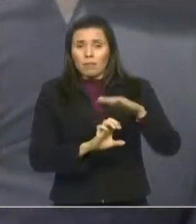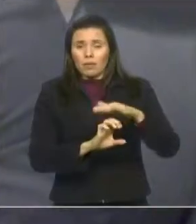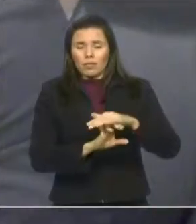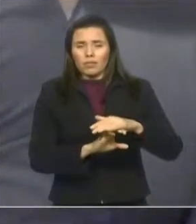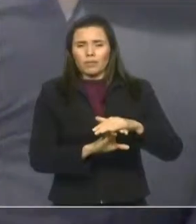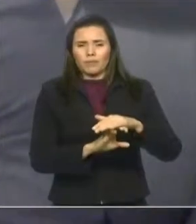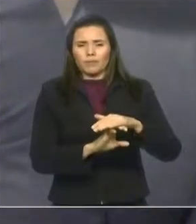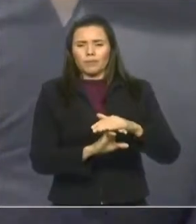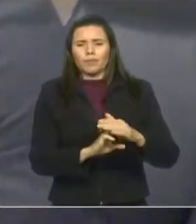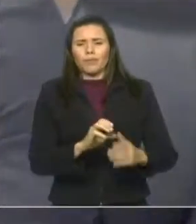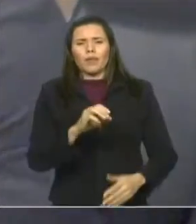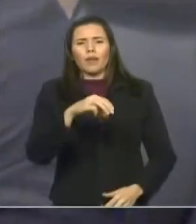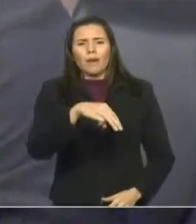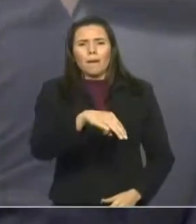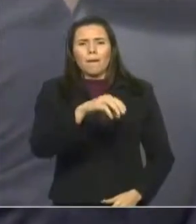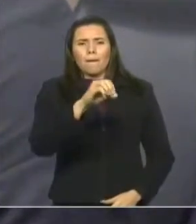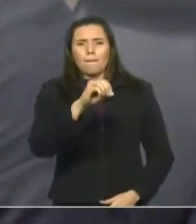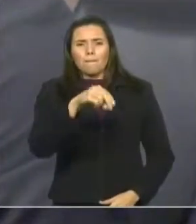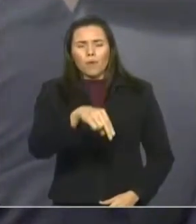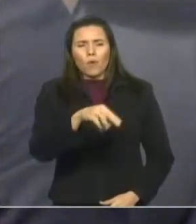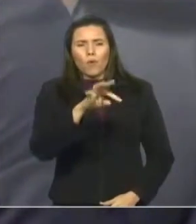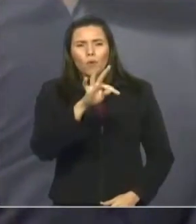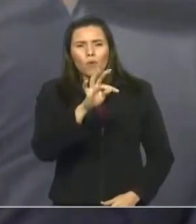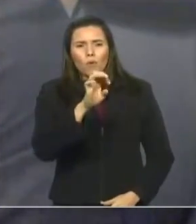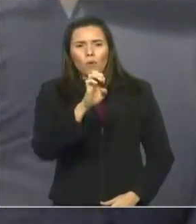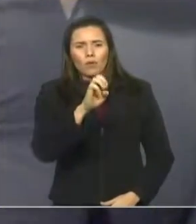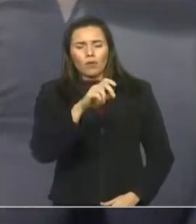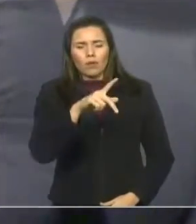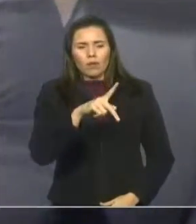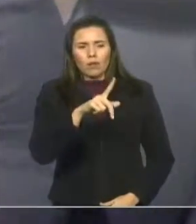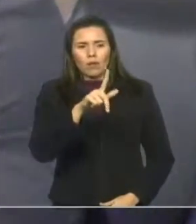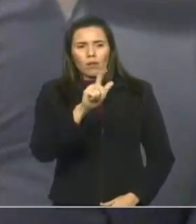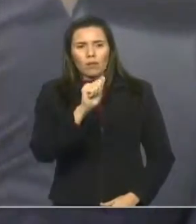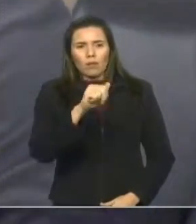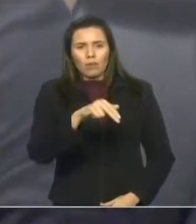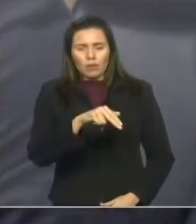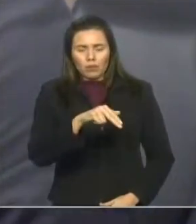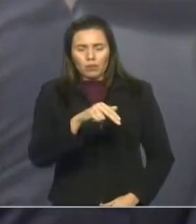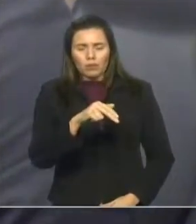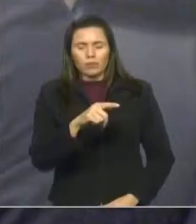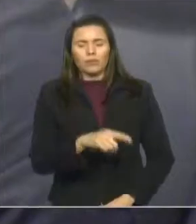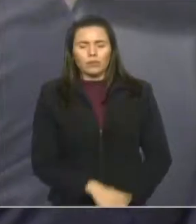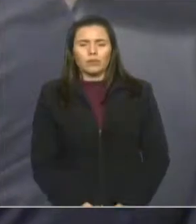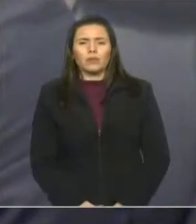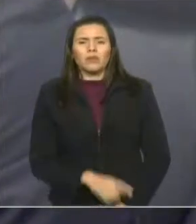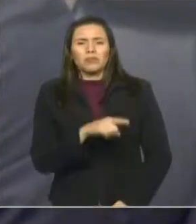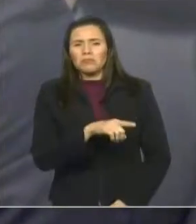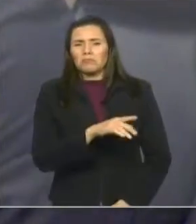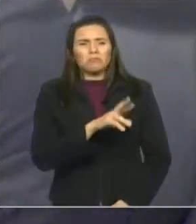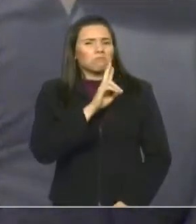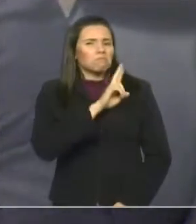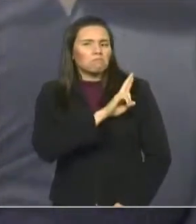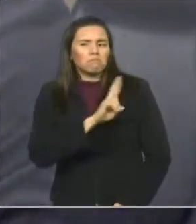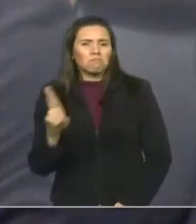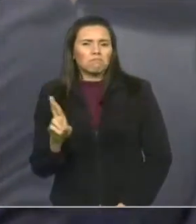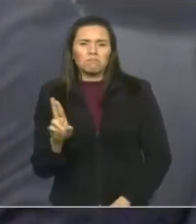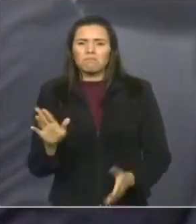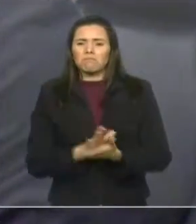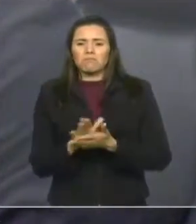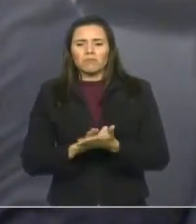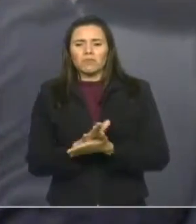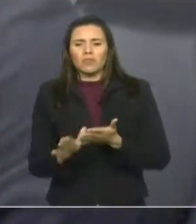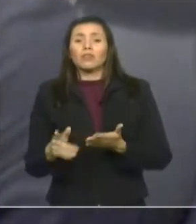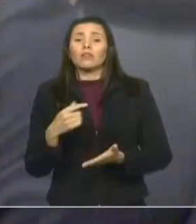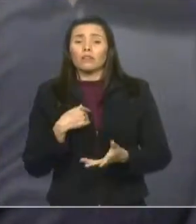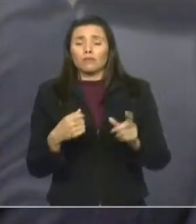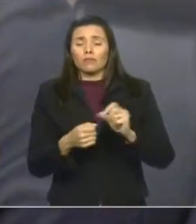deu até o momento nenhuma resposta a esses consumidores. Eu estou fazendo requerimento aqui a essa casa, à mesa da Assembleia